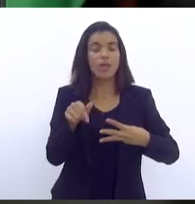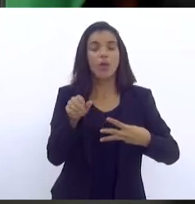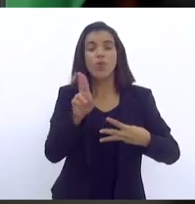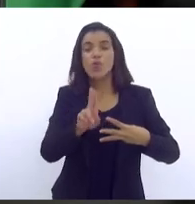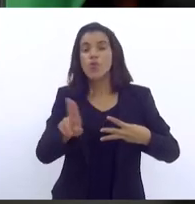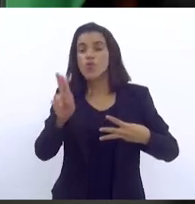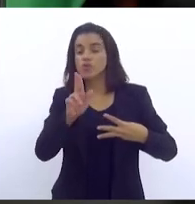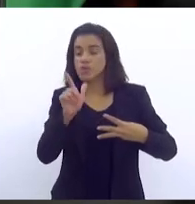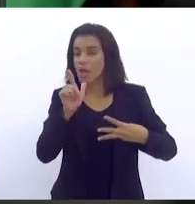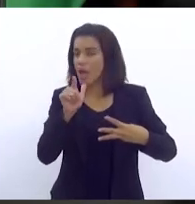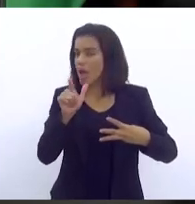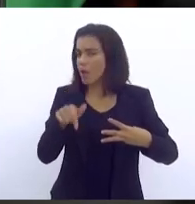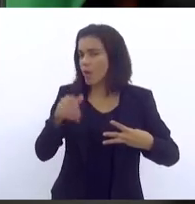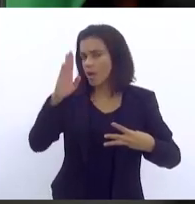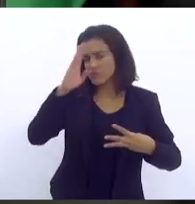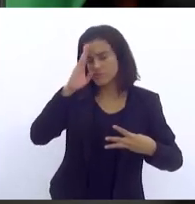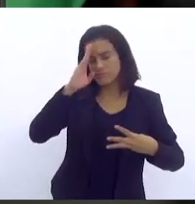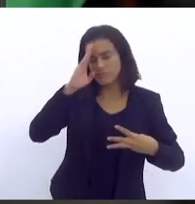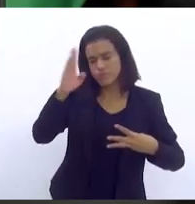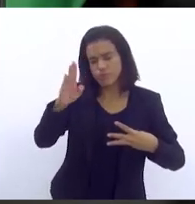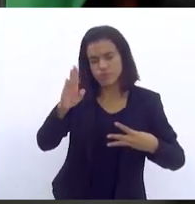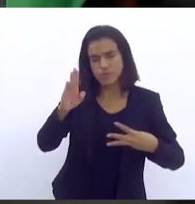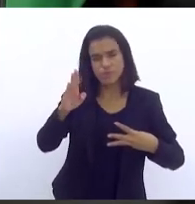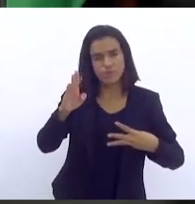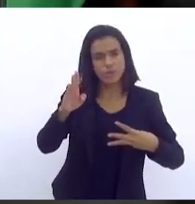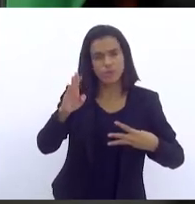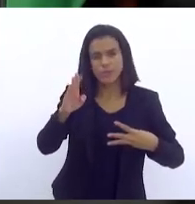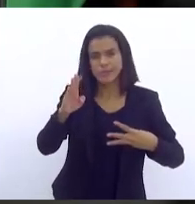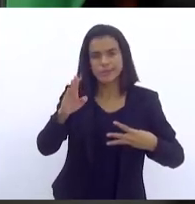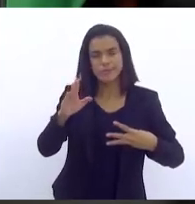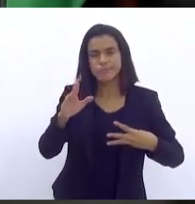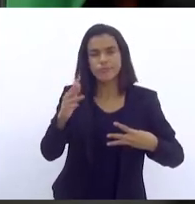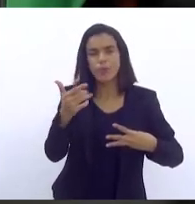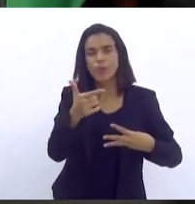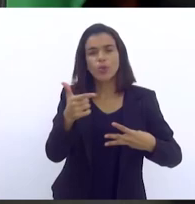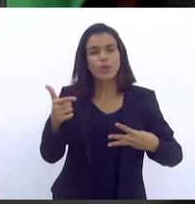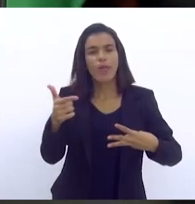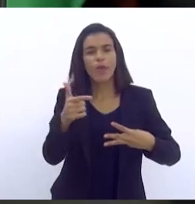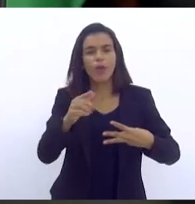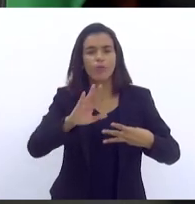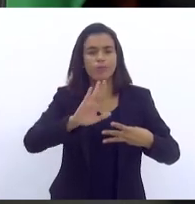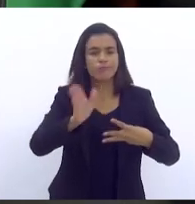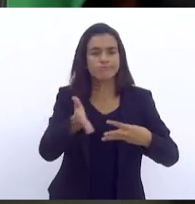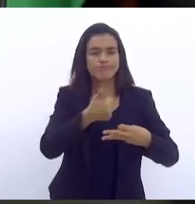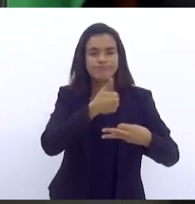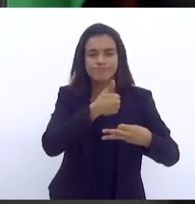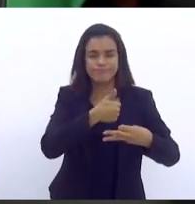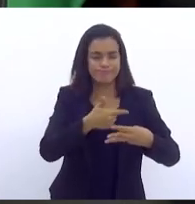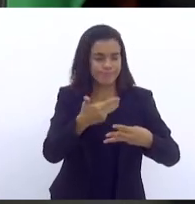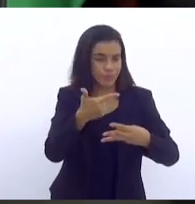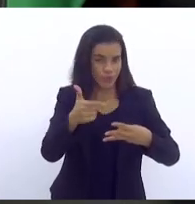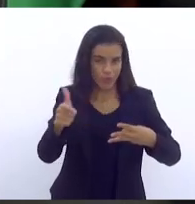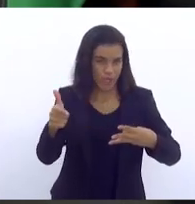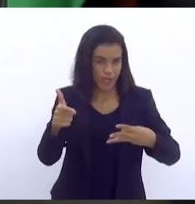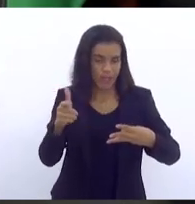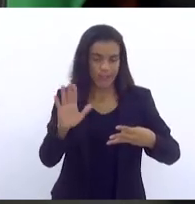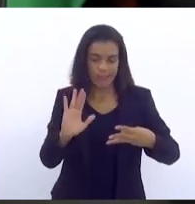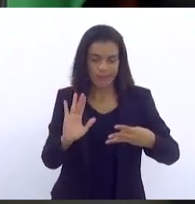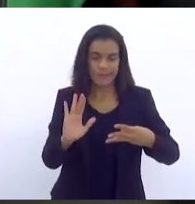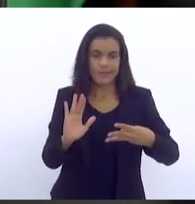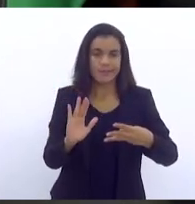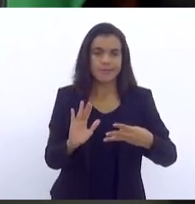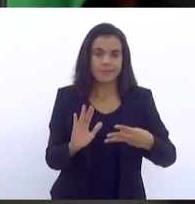é um uso fundamental indispensável à vida humana essa é a primeira premissa que nós